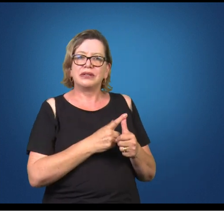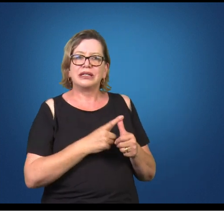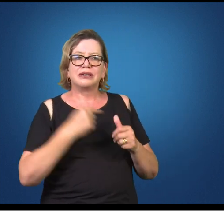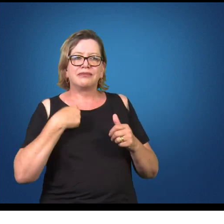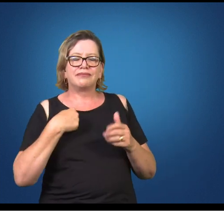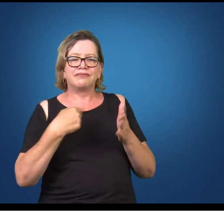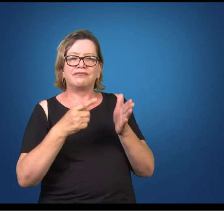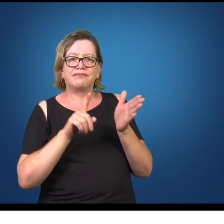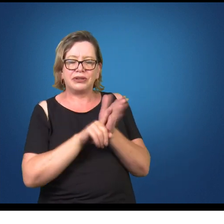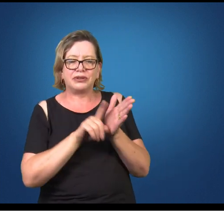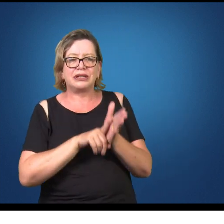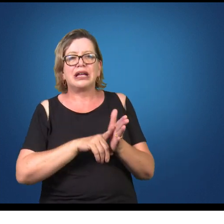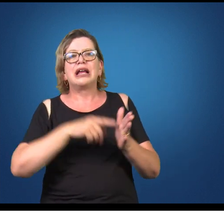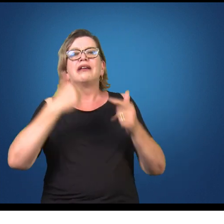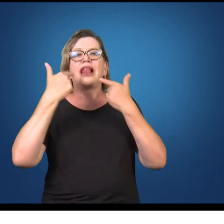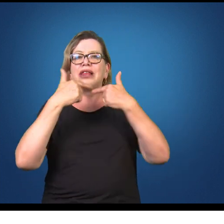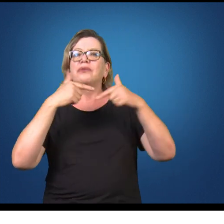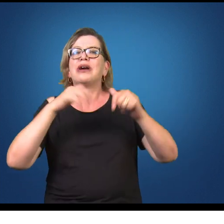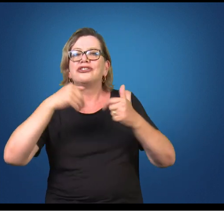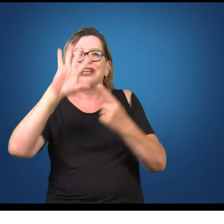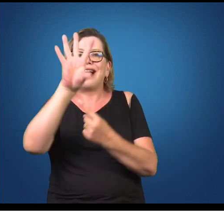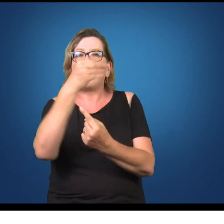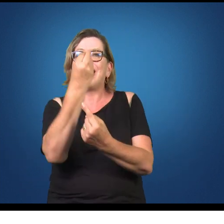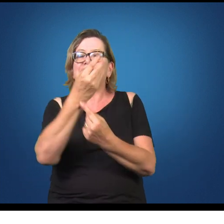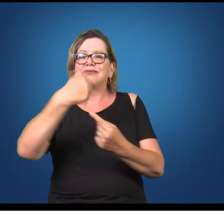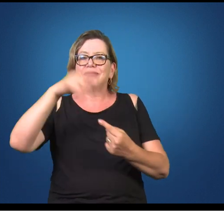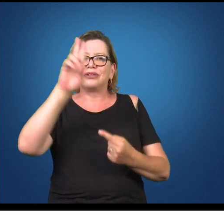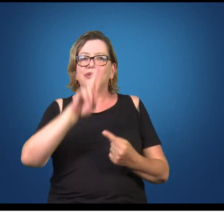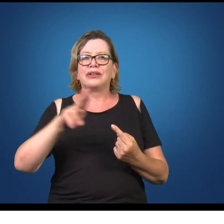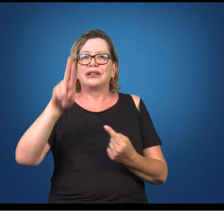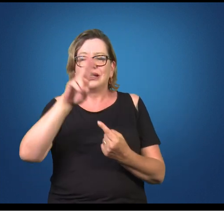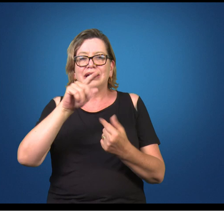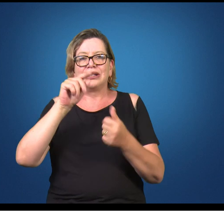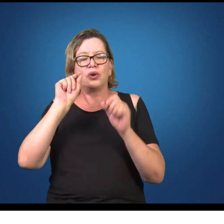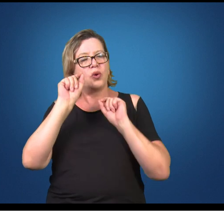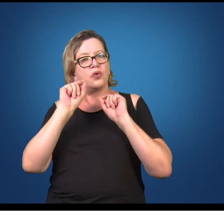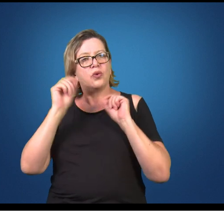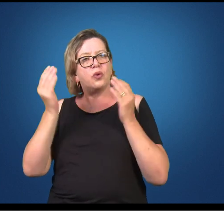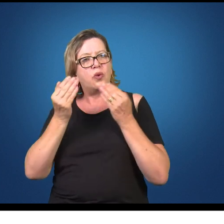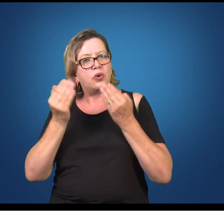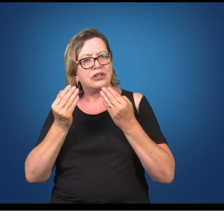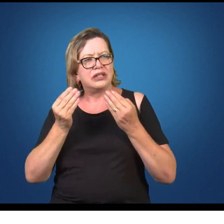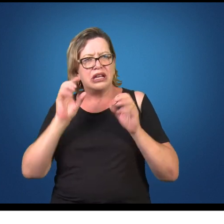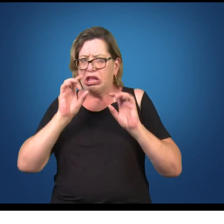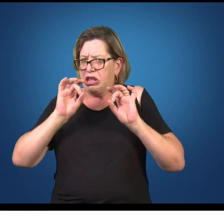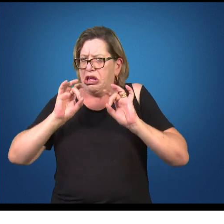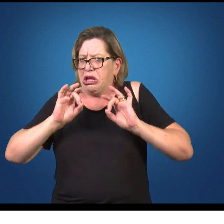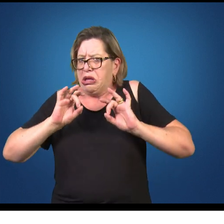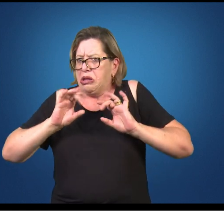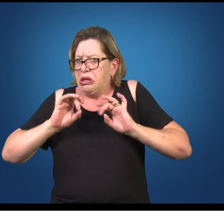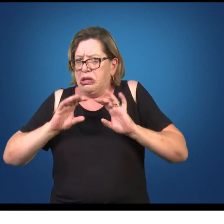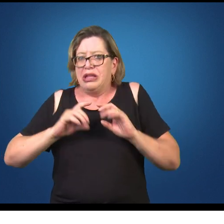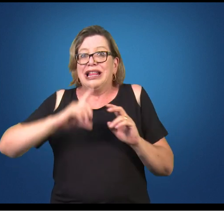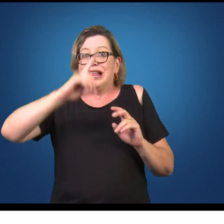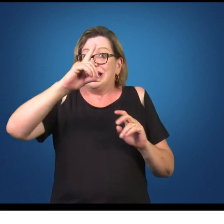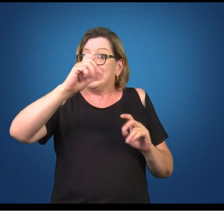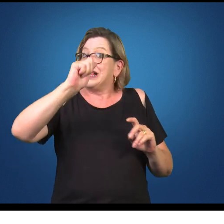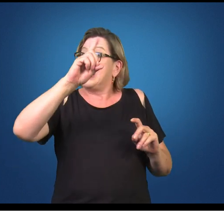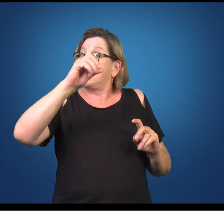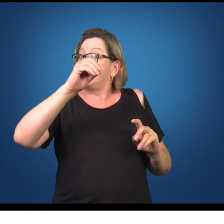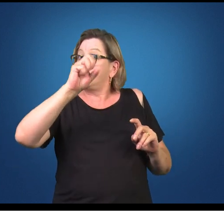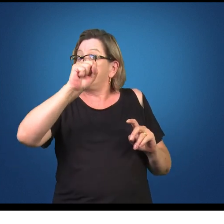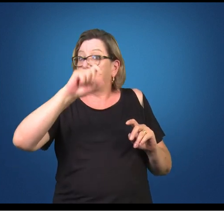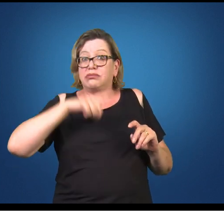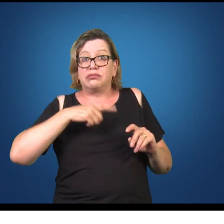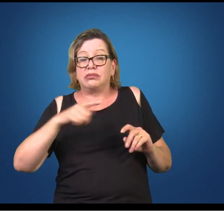Primeira pergunta, né, as mais trabalhadas na escola, hoje em dia eu não tenho dados específicos disso, mas a gente,